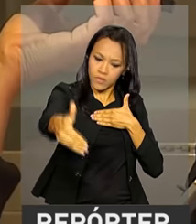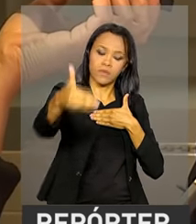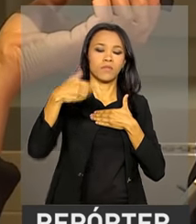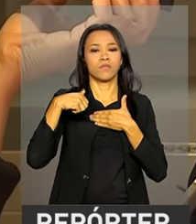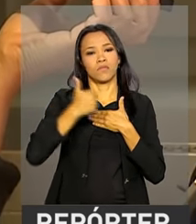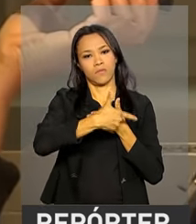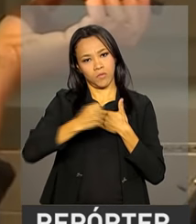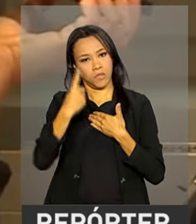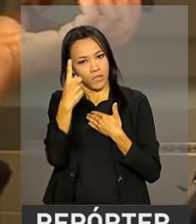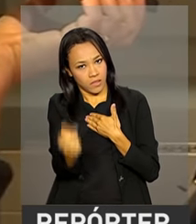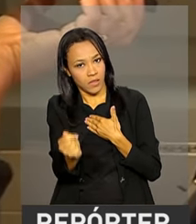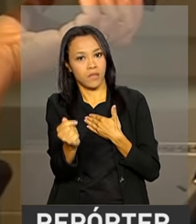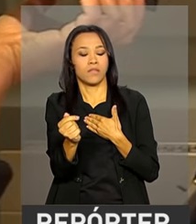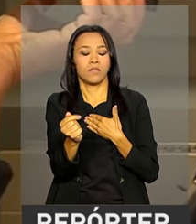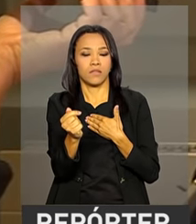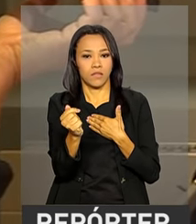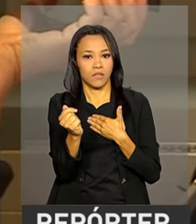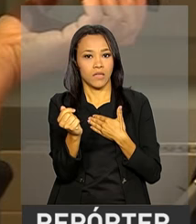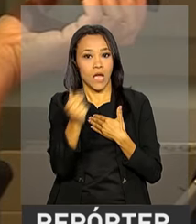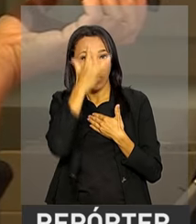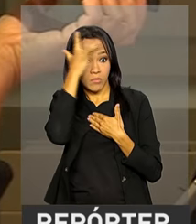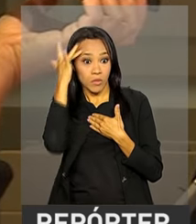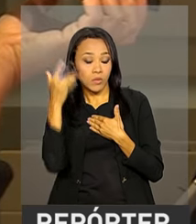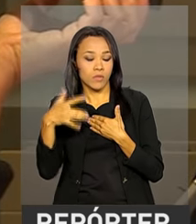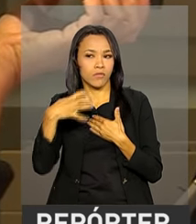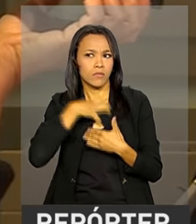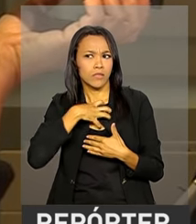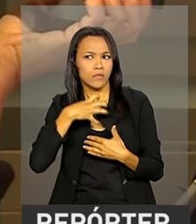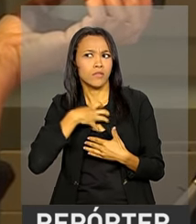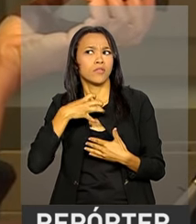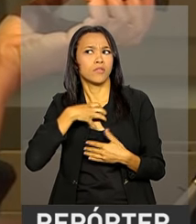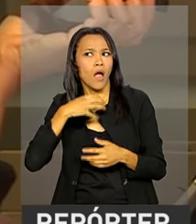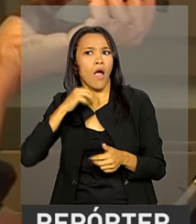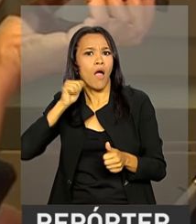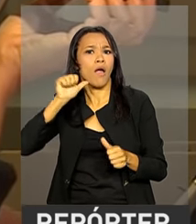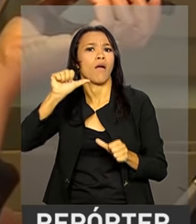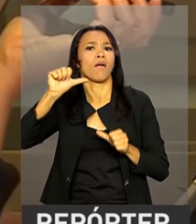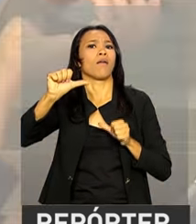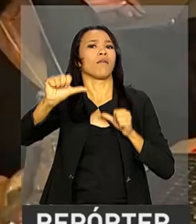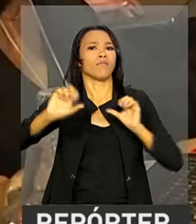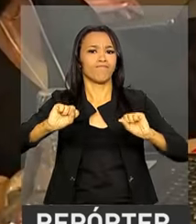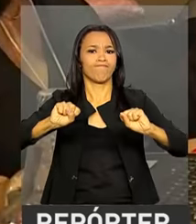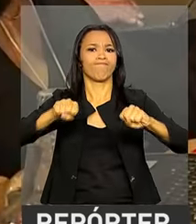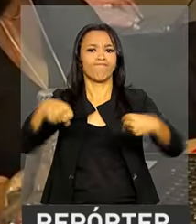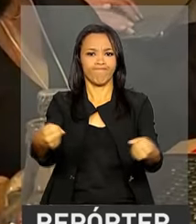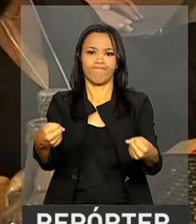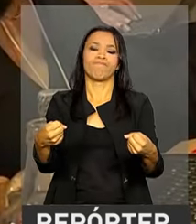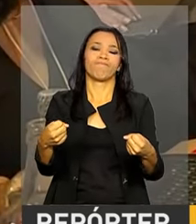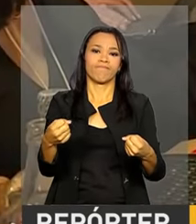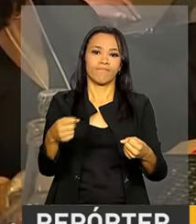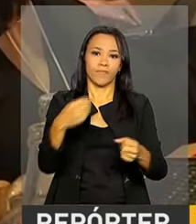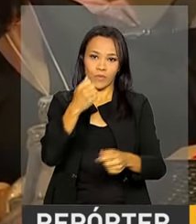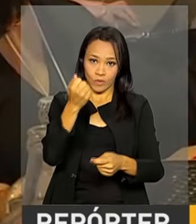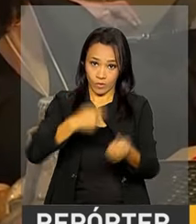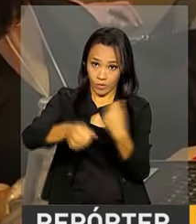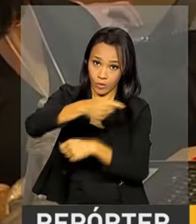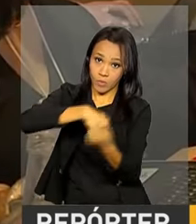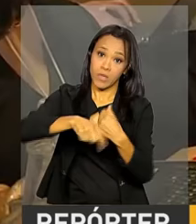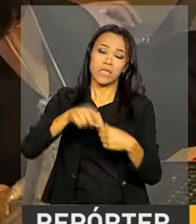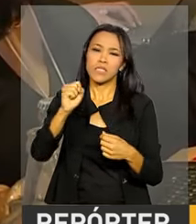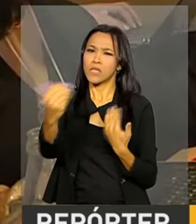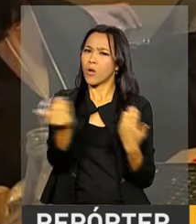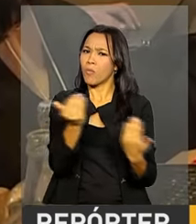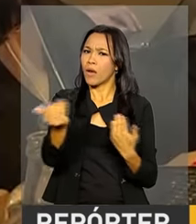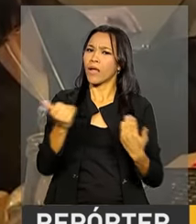ano cada vez mais a população vai sentir os efeitos de uma retomada de crescimento se compararmos o último trimestre de